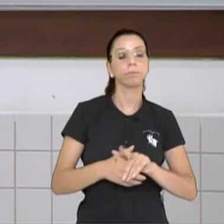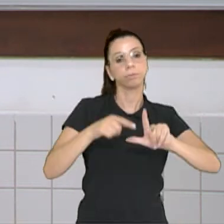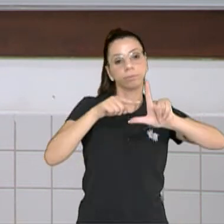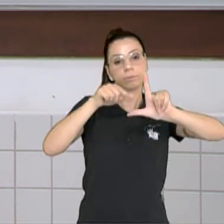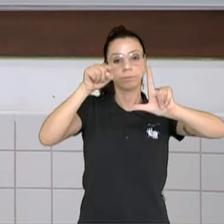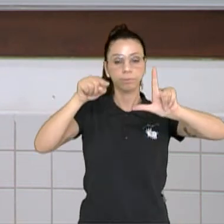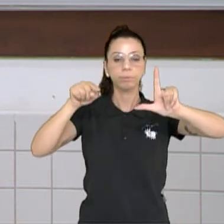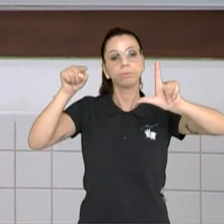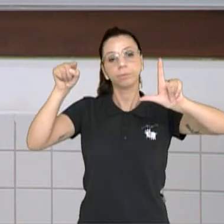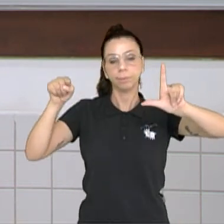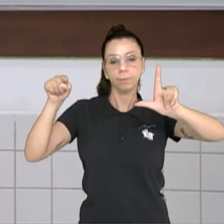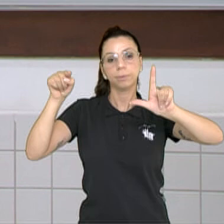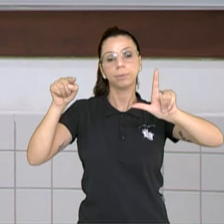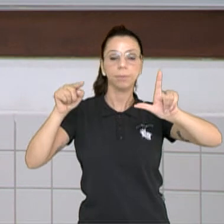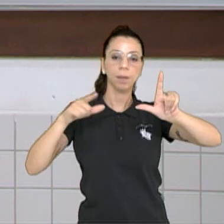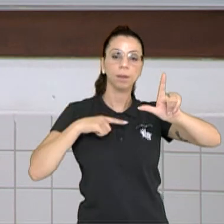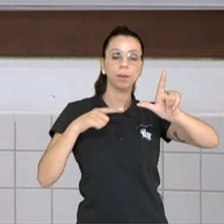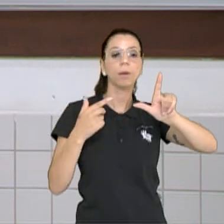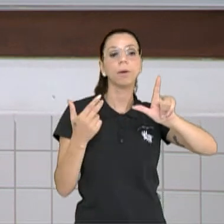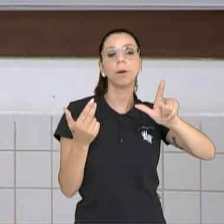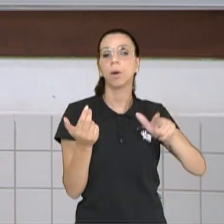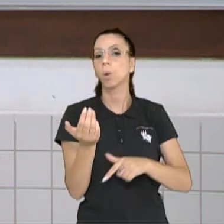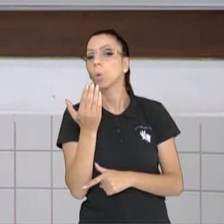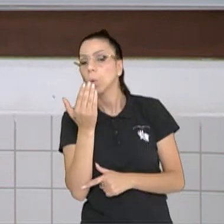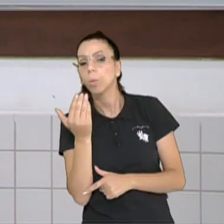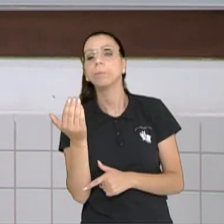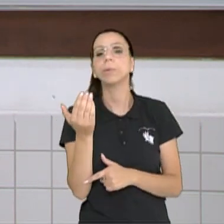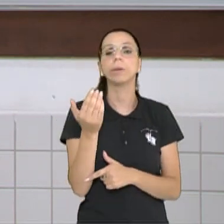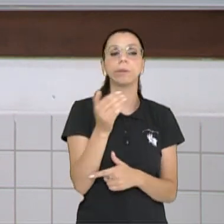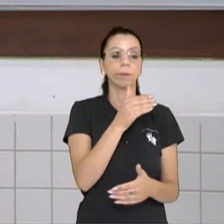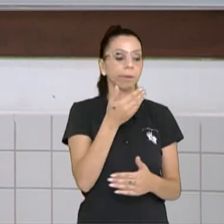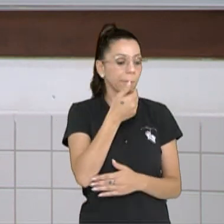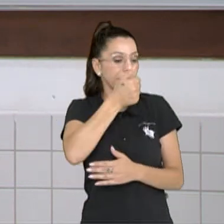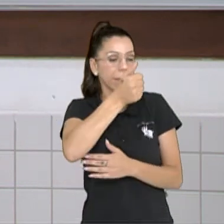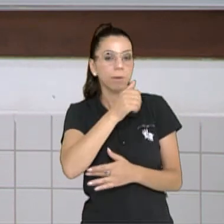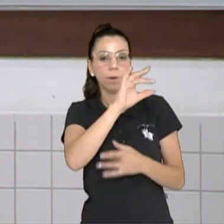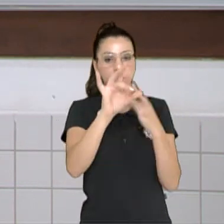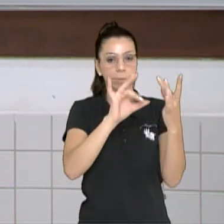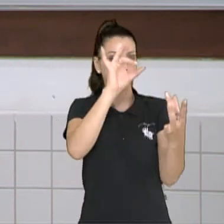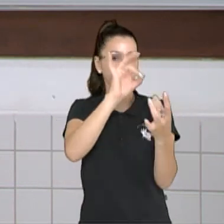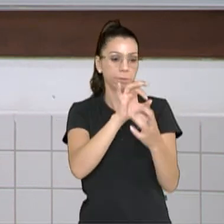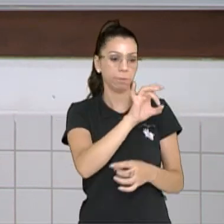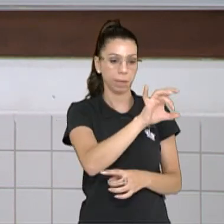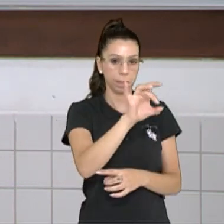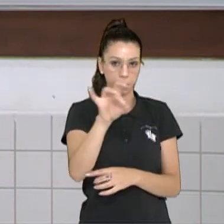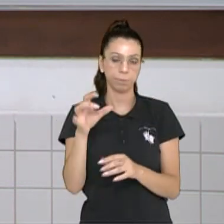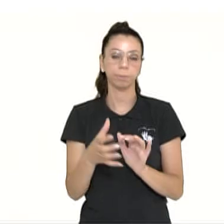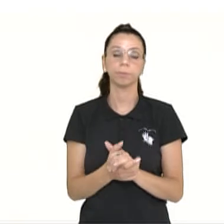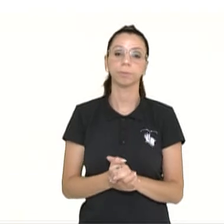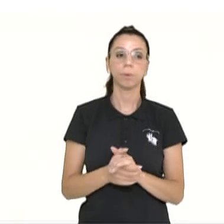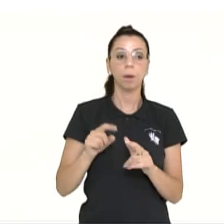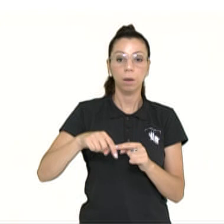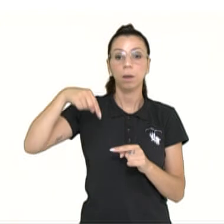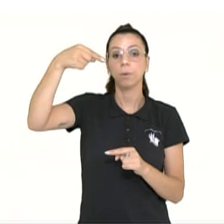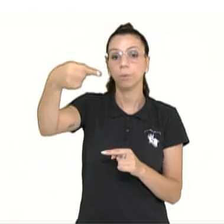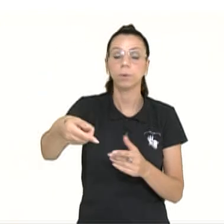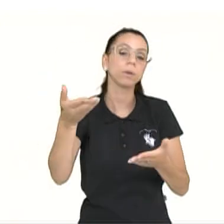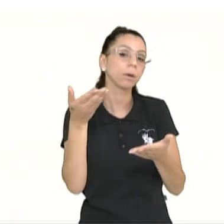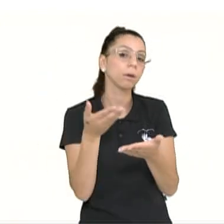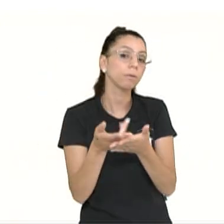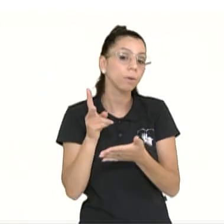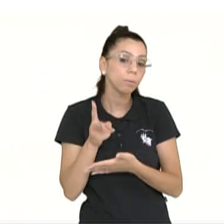estatisticamente falando, proporcionar uma receita, uma dieta melhor para os seus atletas. Na próxima aula, nós vamos continuar